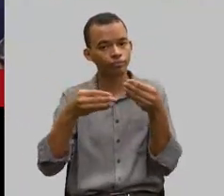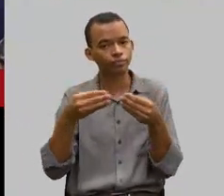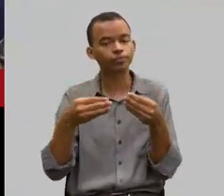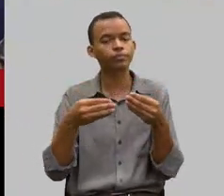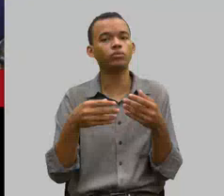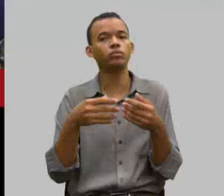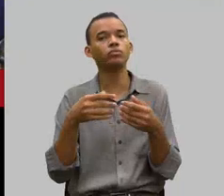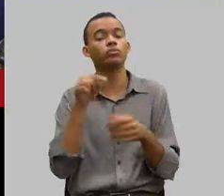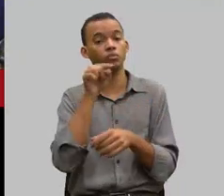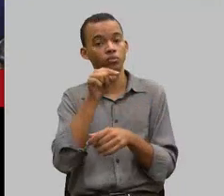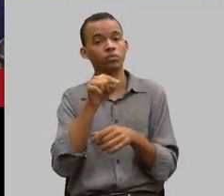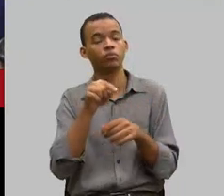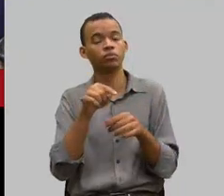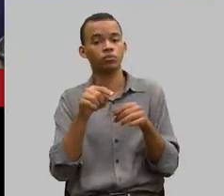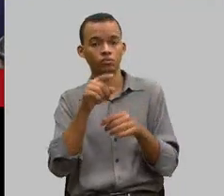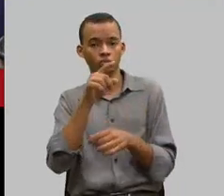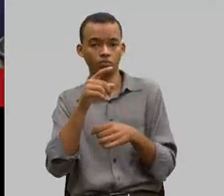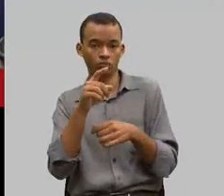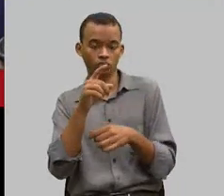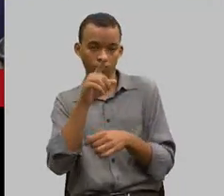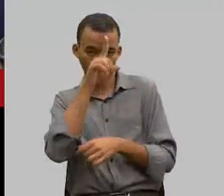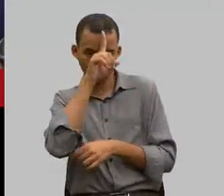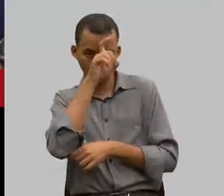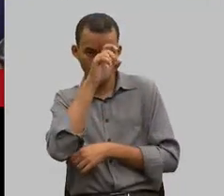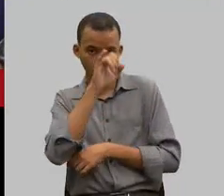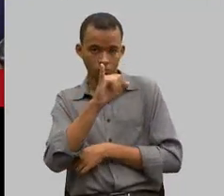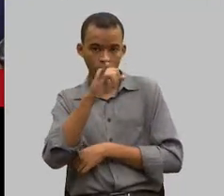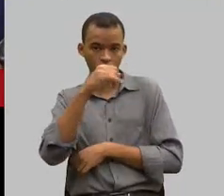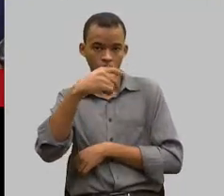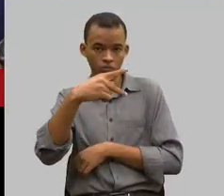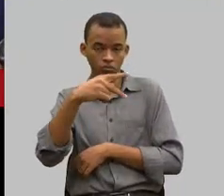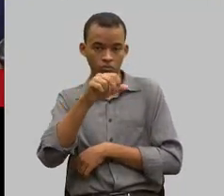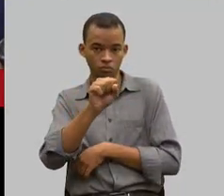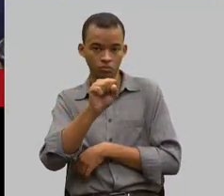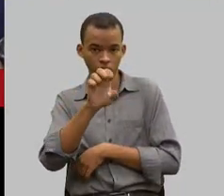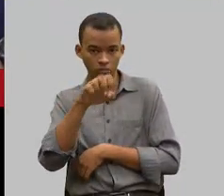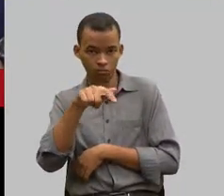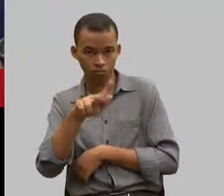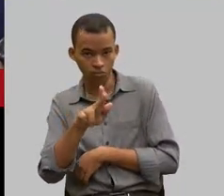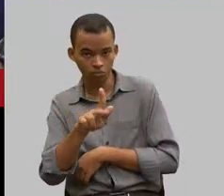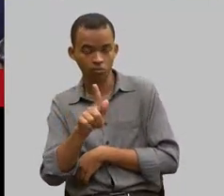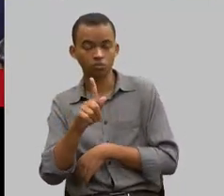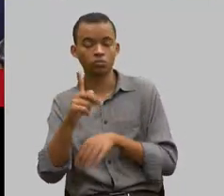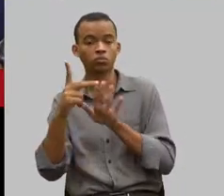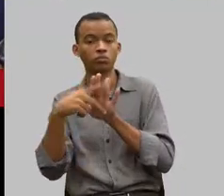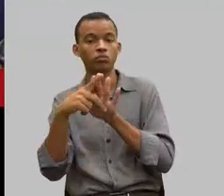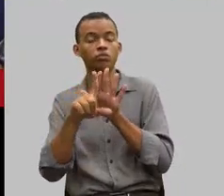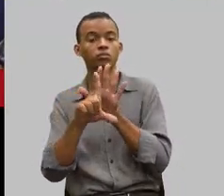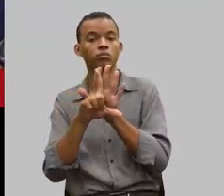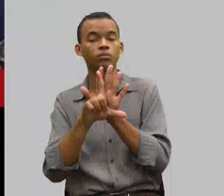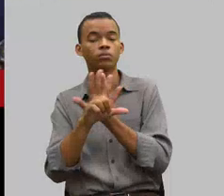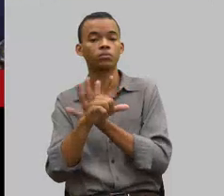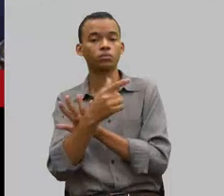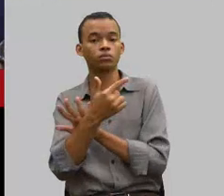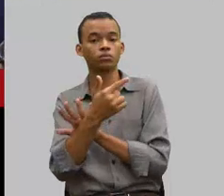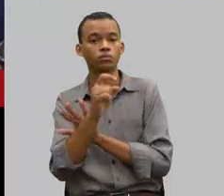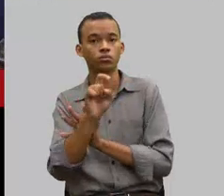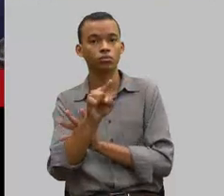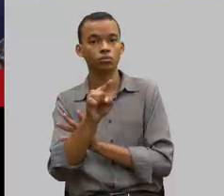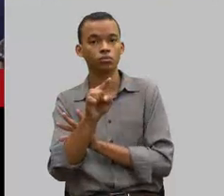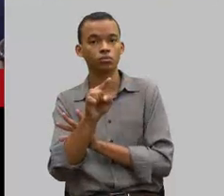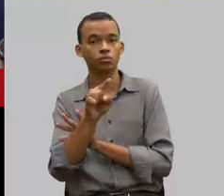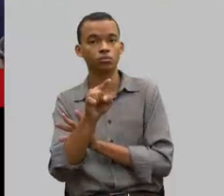no ipseng se nós pegarmos o projeto de lei o 2300 38 2300